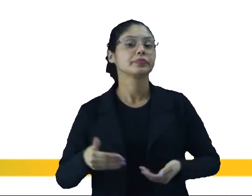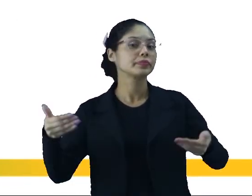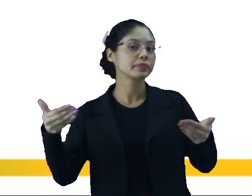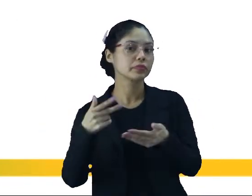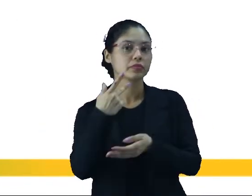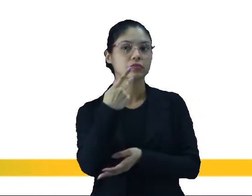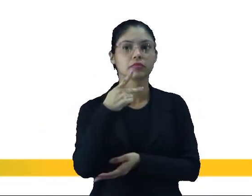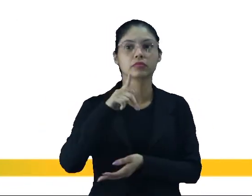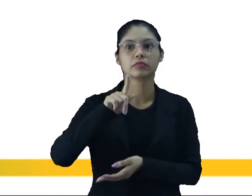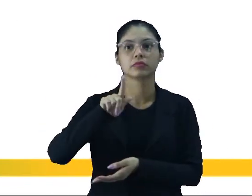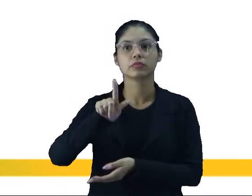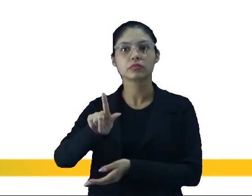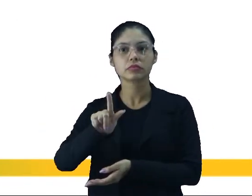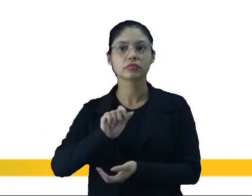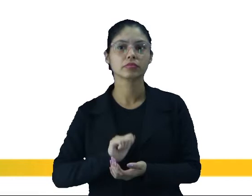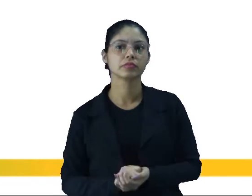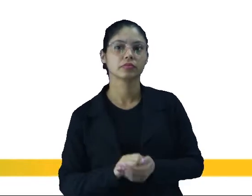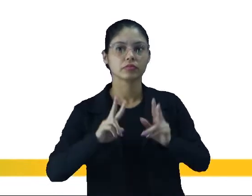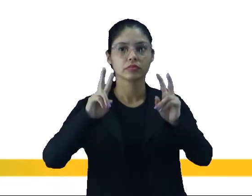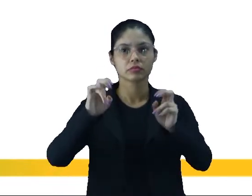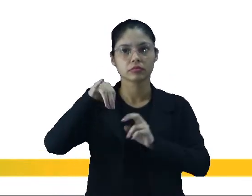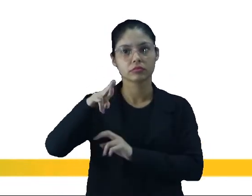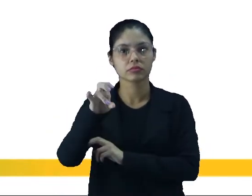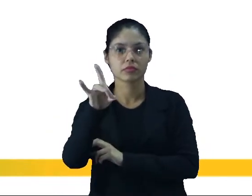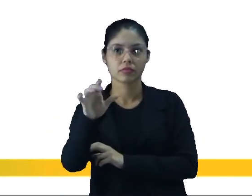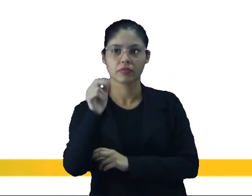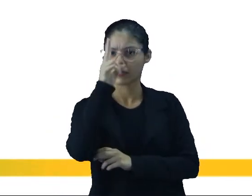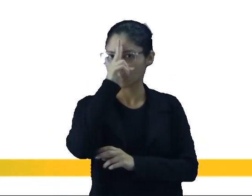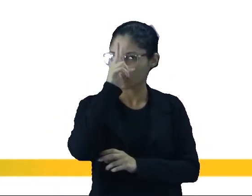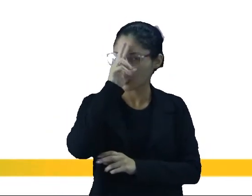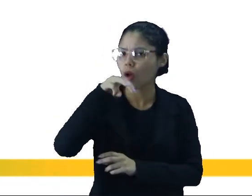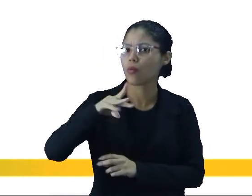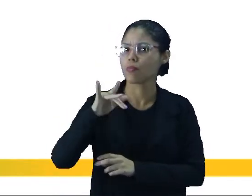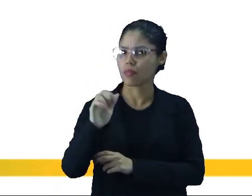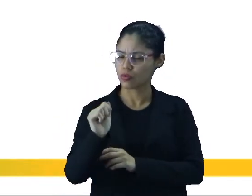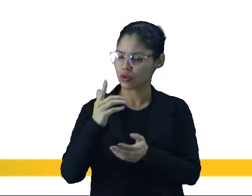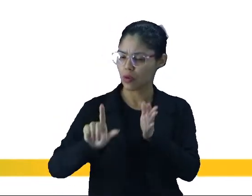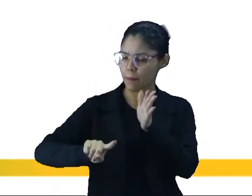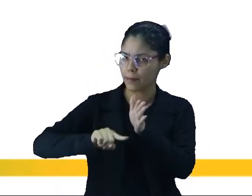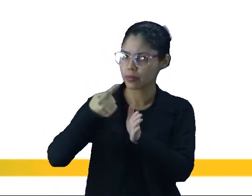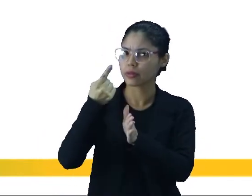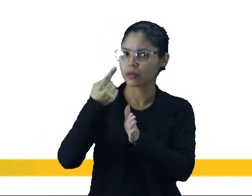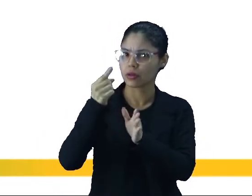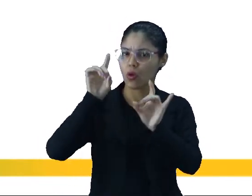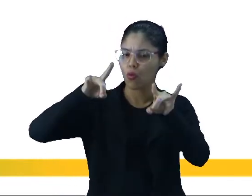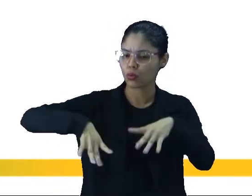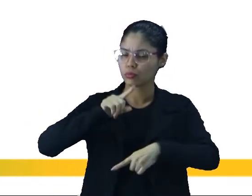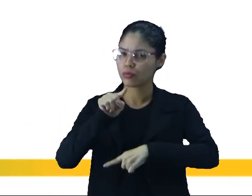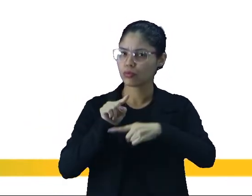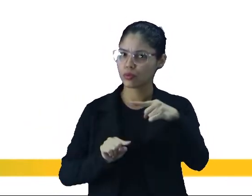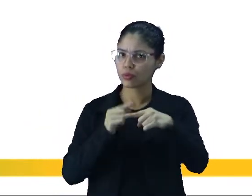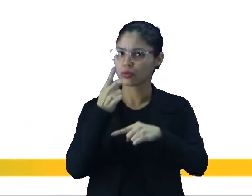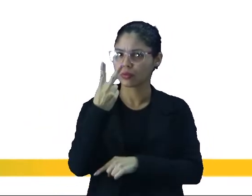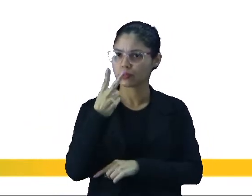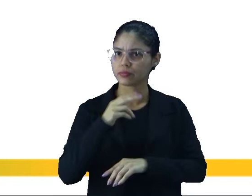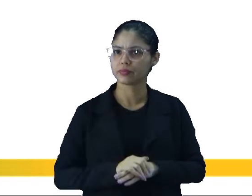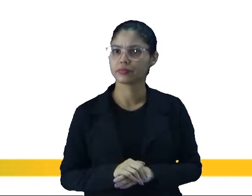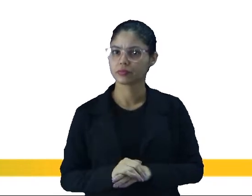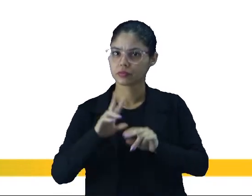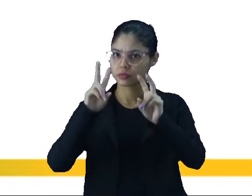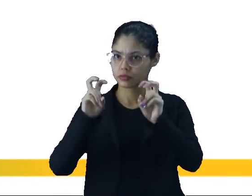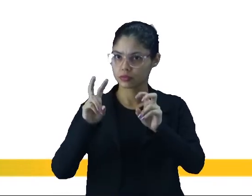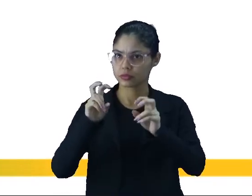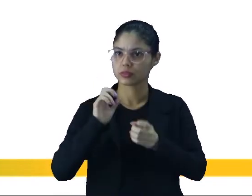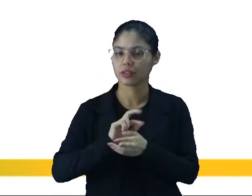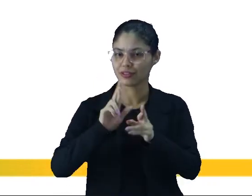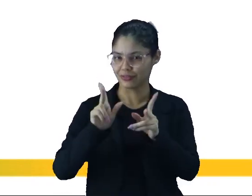Agora, progressão geométrica em relação ao termo médio. Lembra que na PA o termo médio é pegar o primeiro mais o último e dividir por 2? O termo